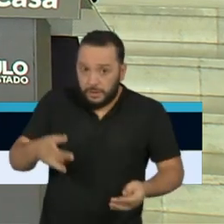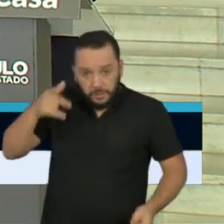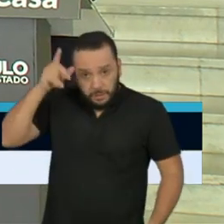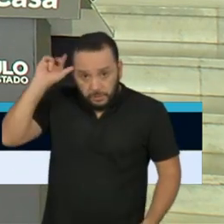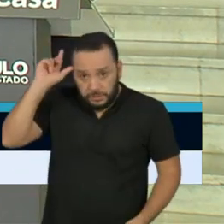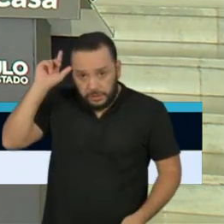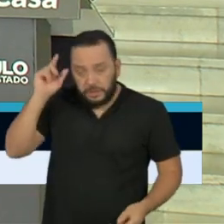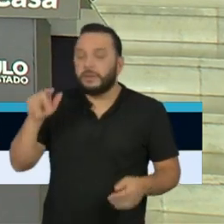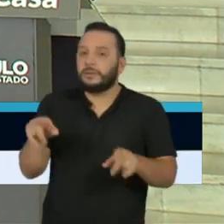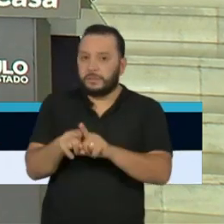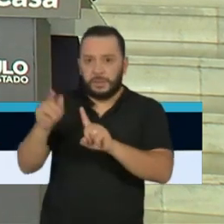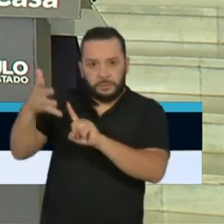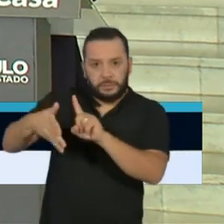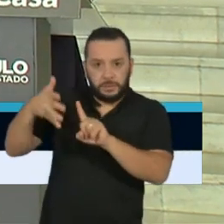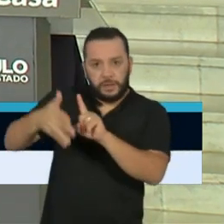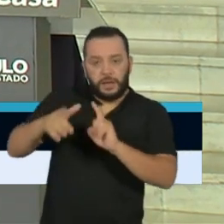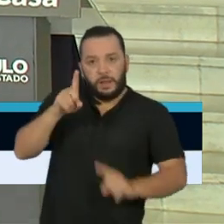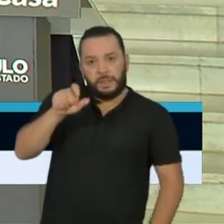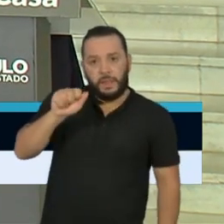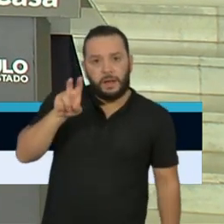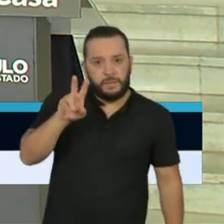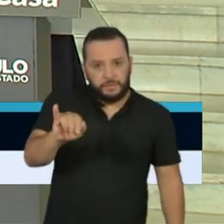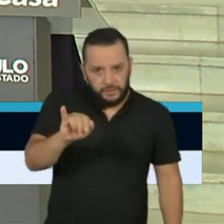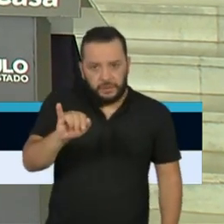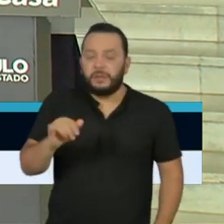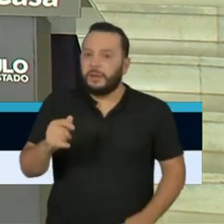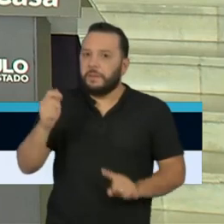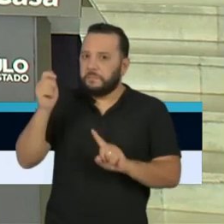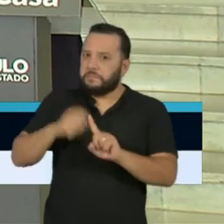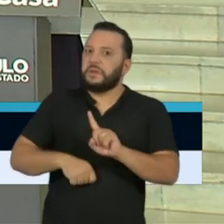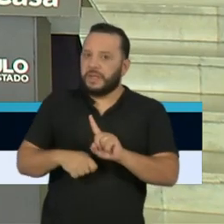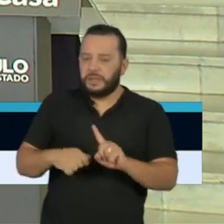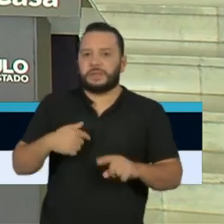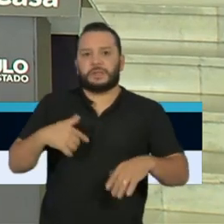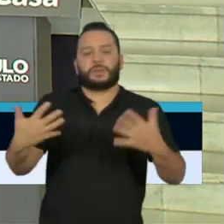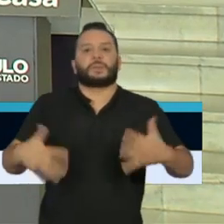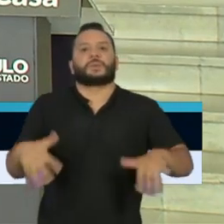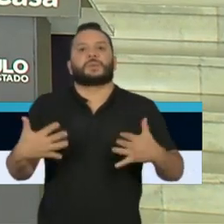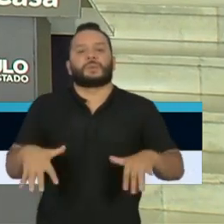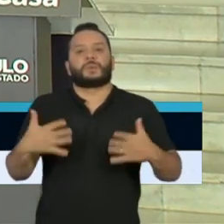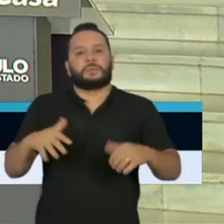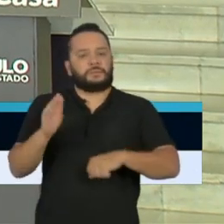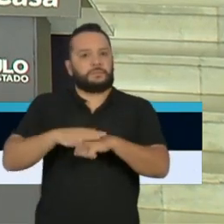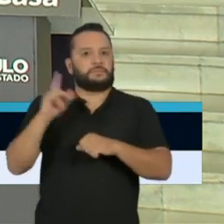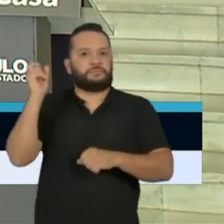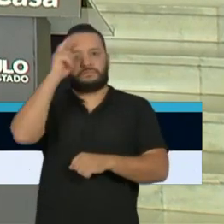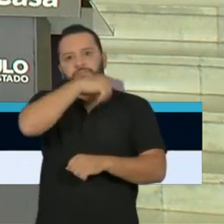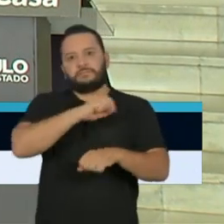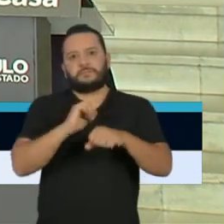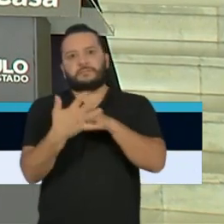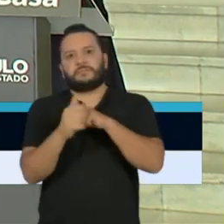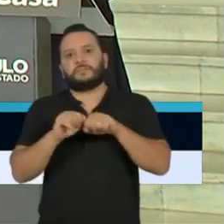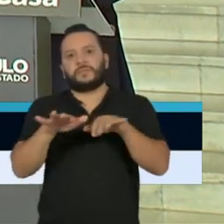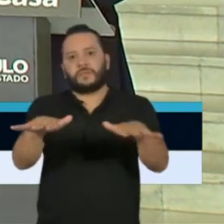Davi Wippe, que nós estamos no mês mais agudo e mais difícil do coronavírus, muito distante